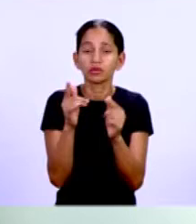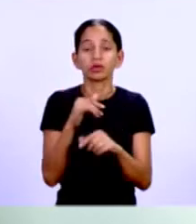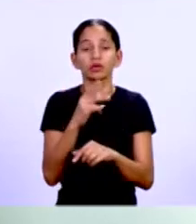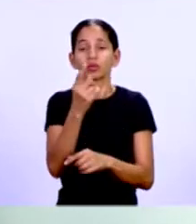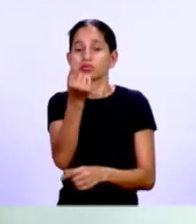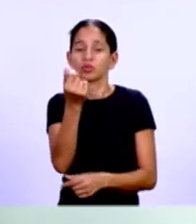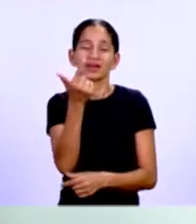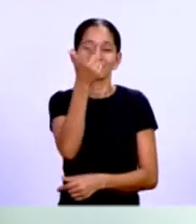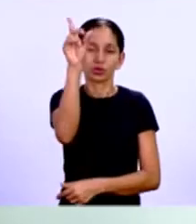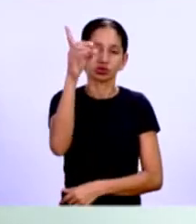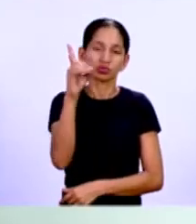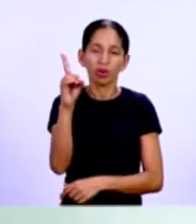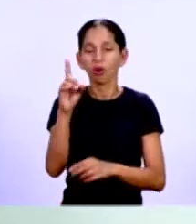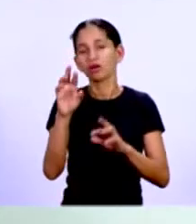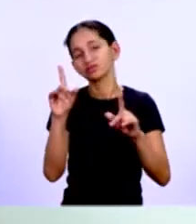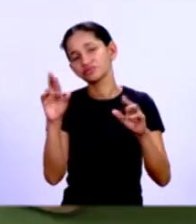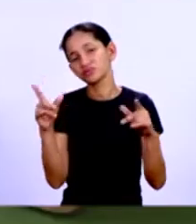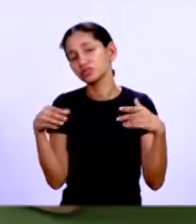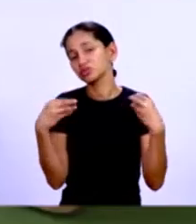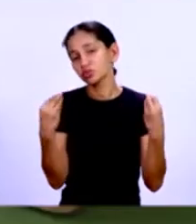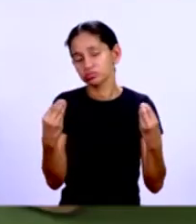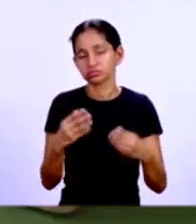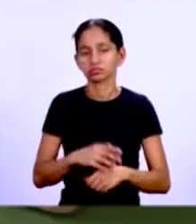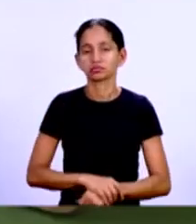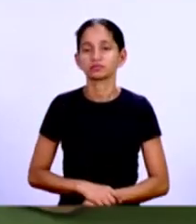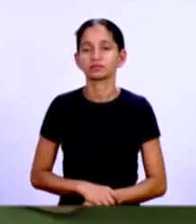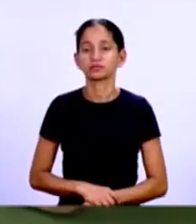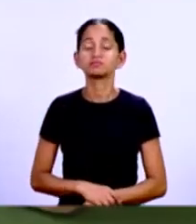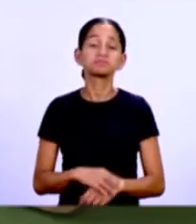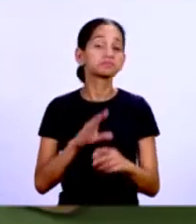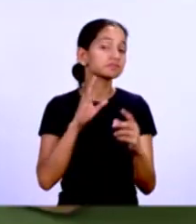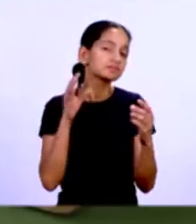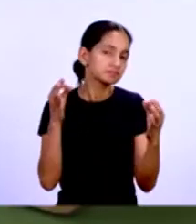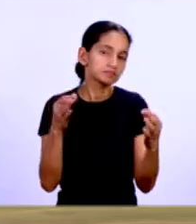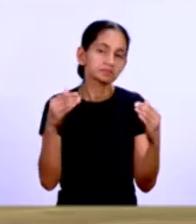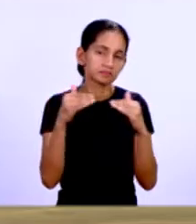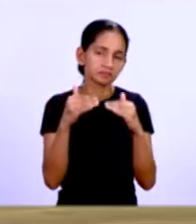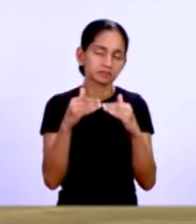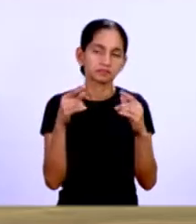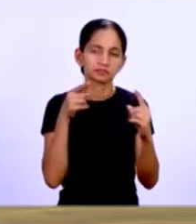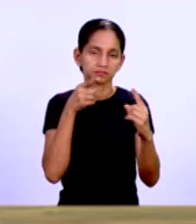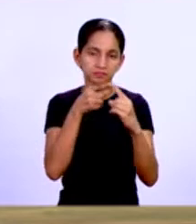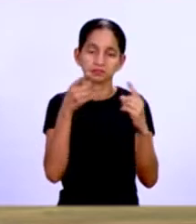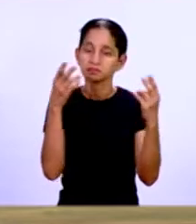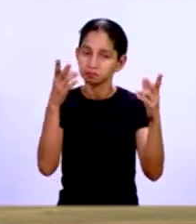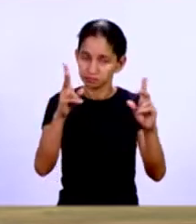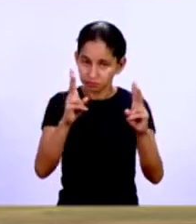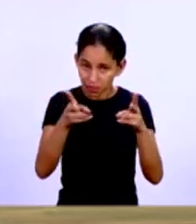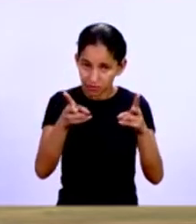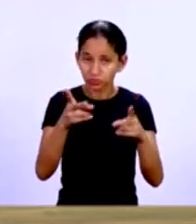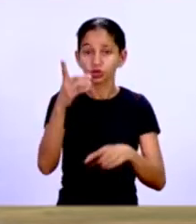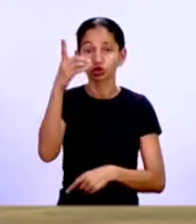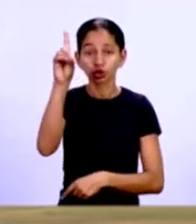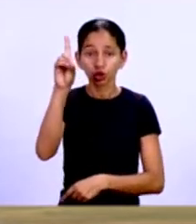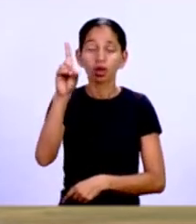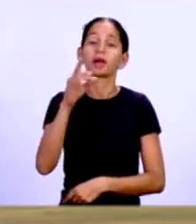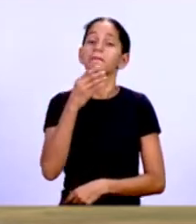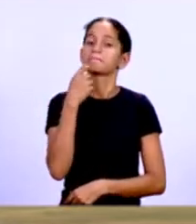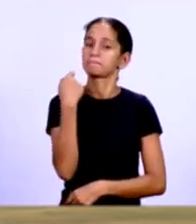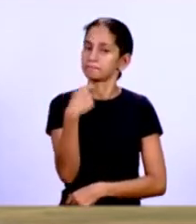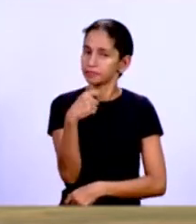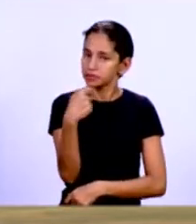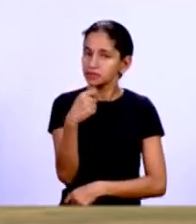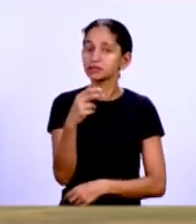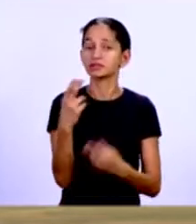estrangeira. Quer comentar mais sobre isso, professor? Não, exatamente. Esse tipo de proteção em dólar é muito importante, que como